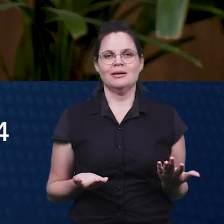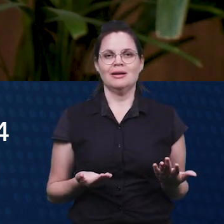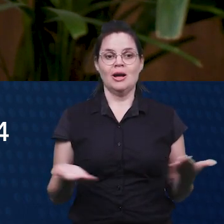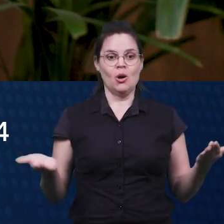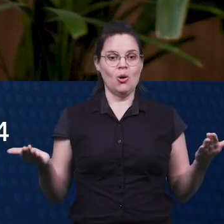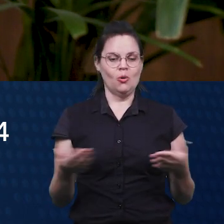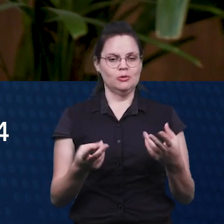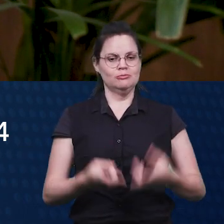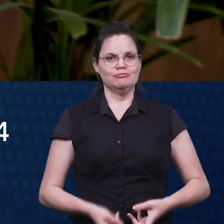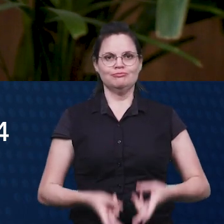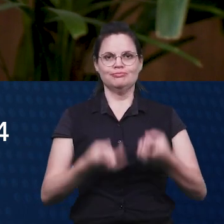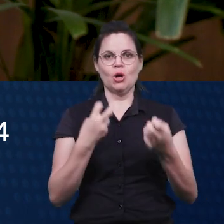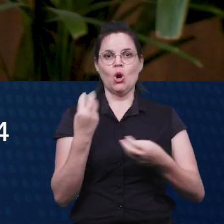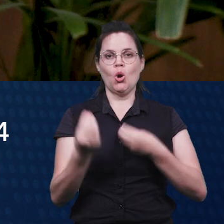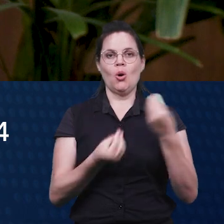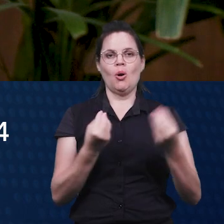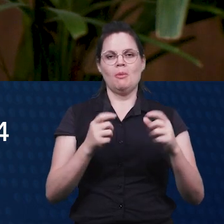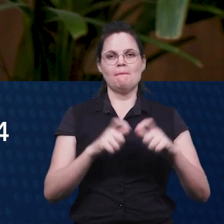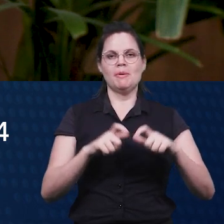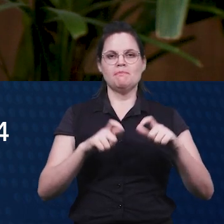para poder